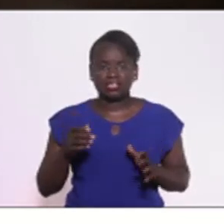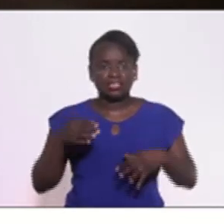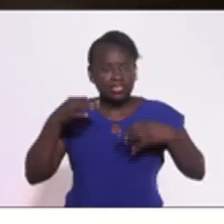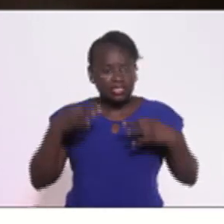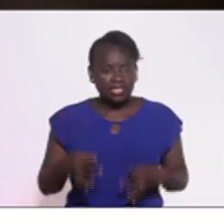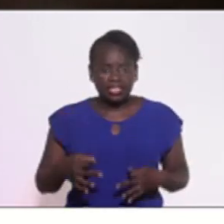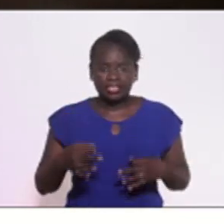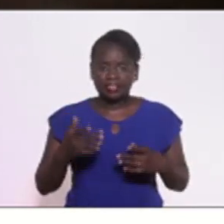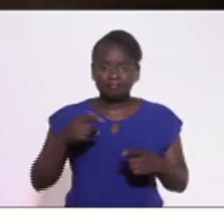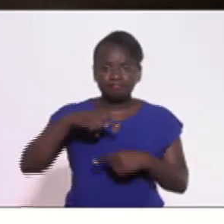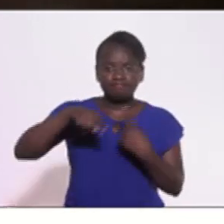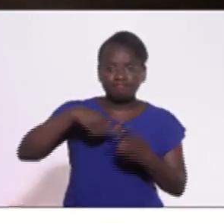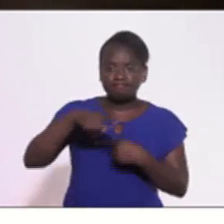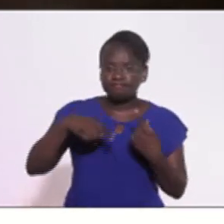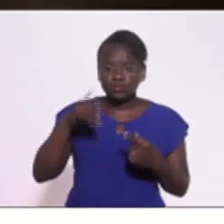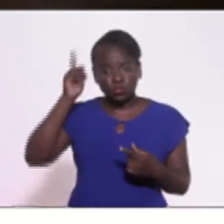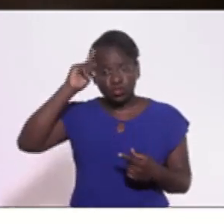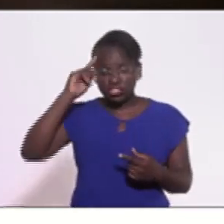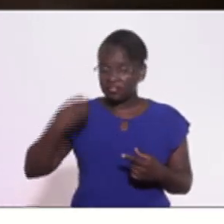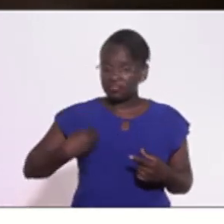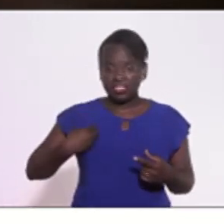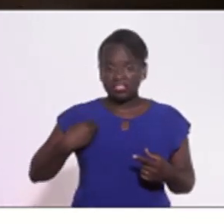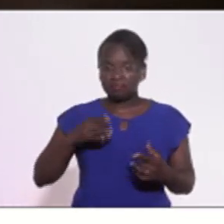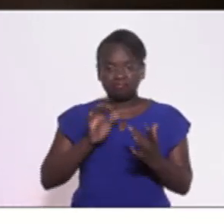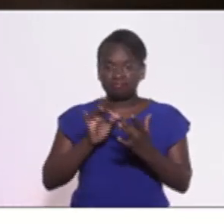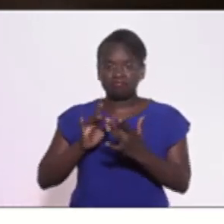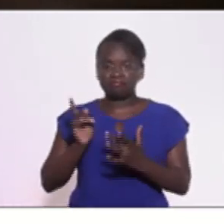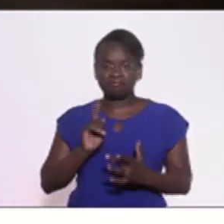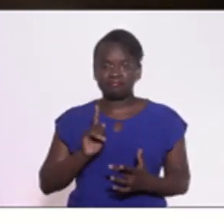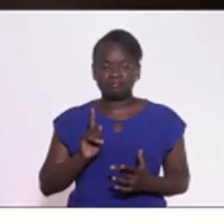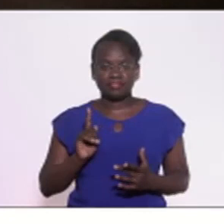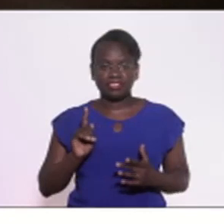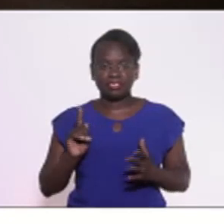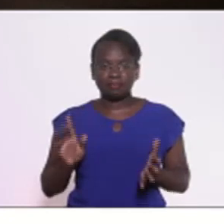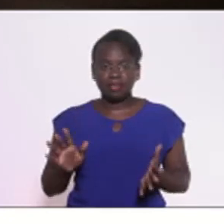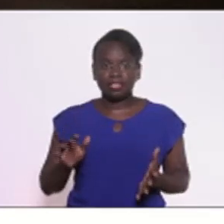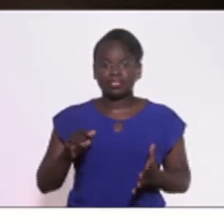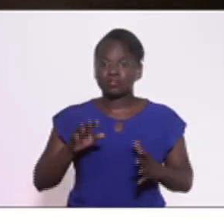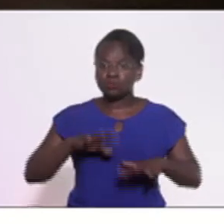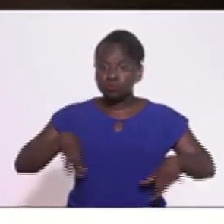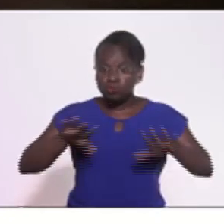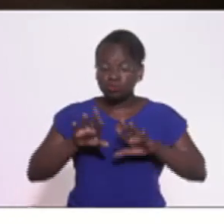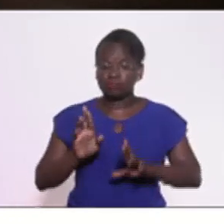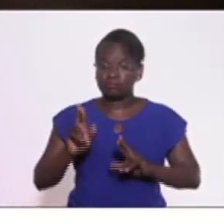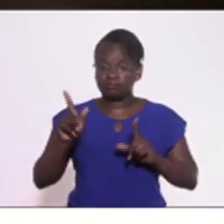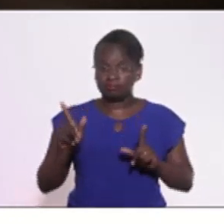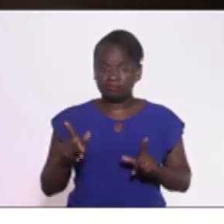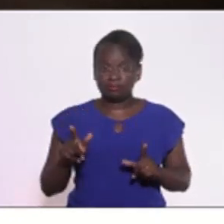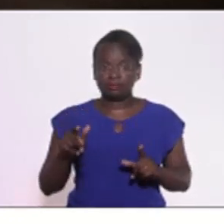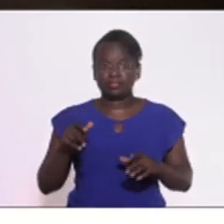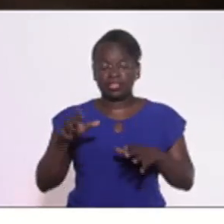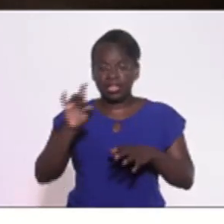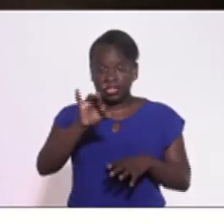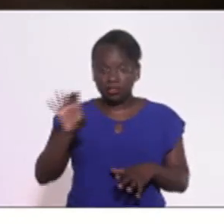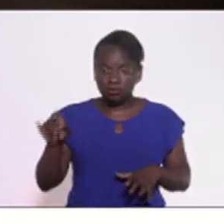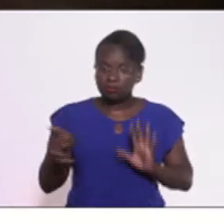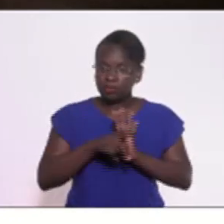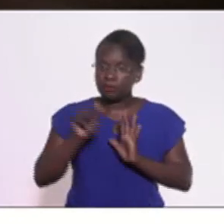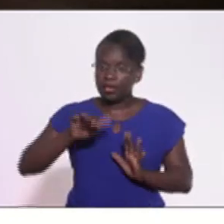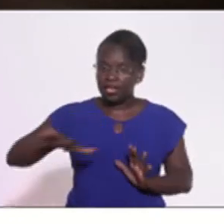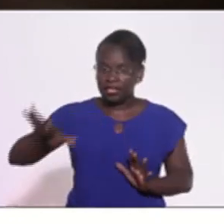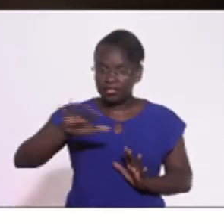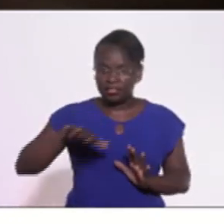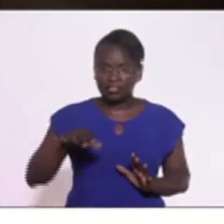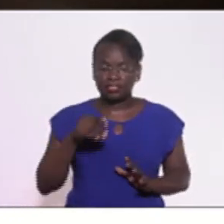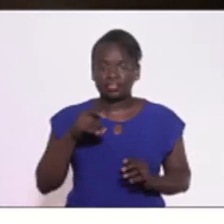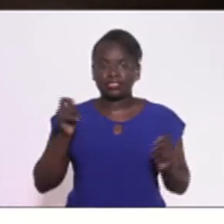certamente que não se relacionariam no cotidiano da vida, todas muito representativas nas suas áreas, poderiam